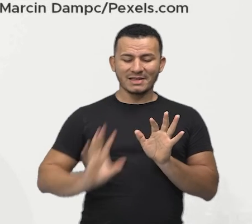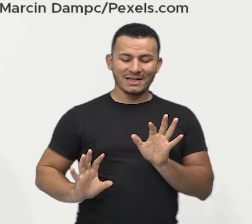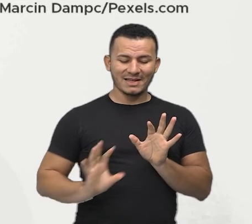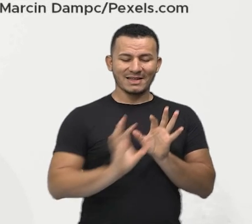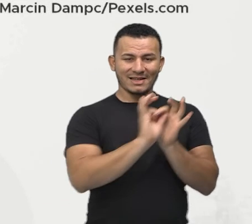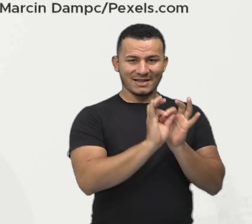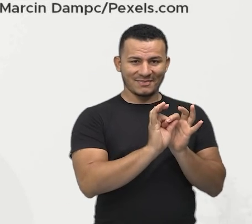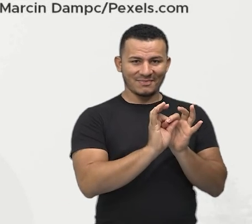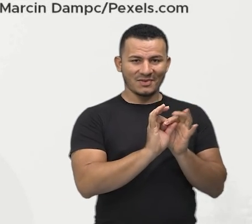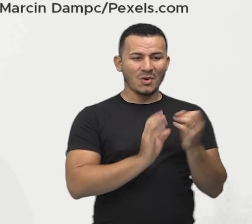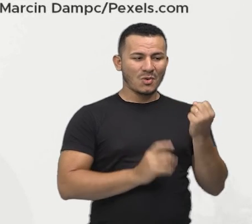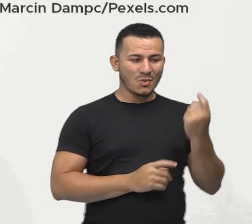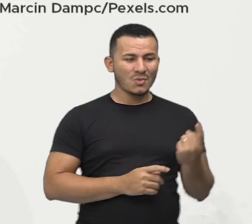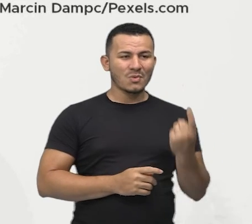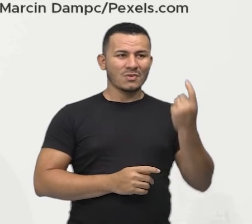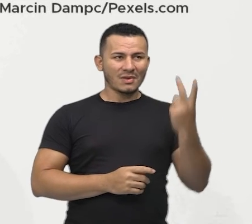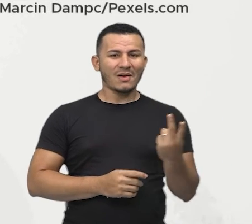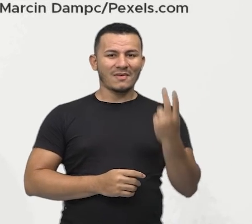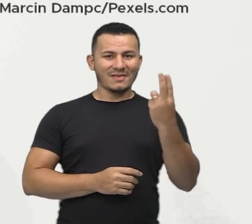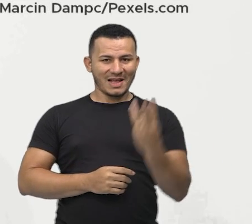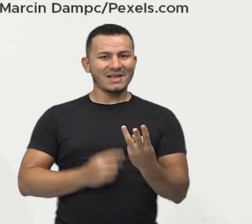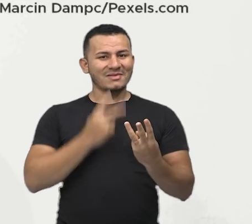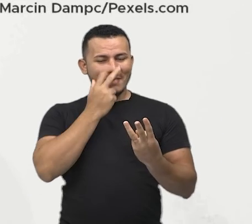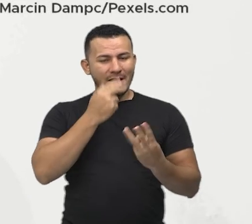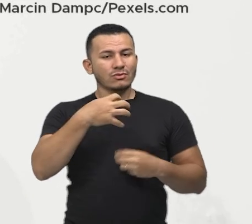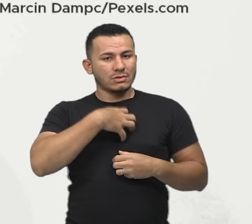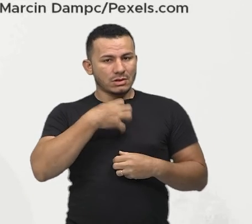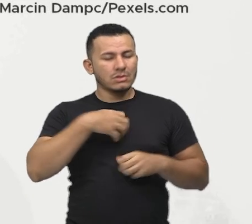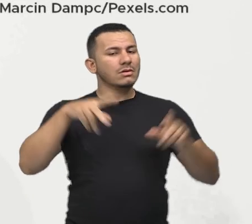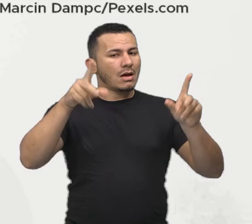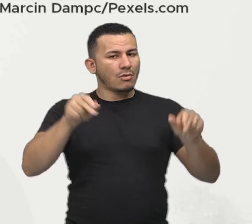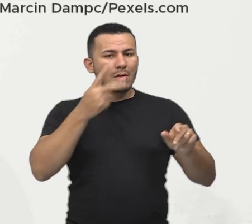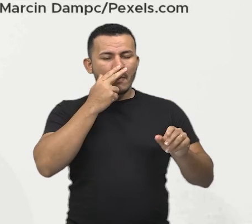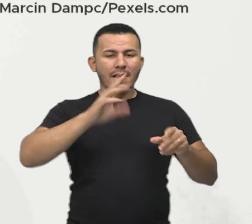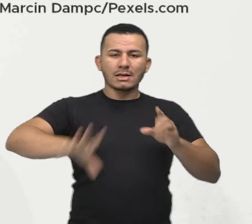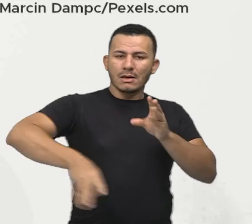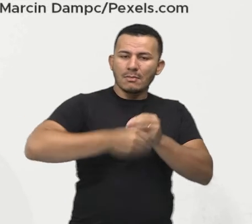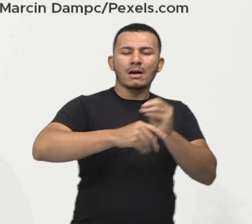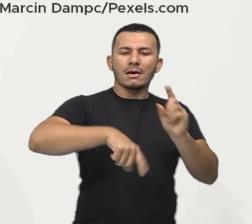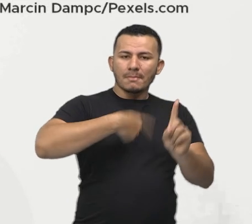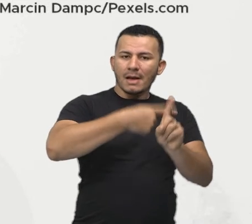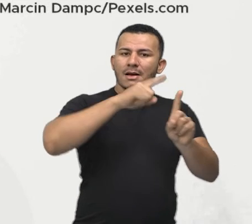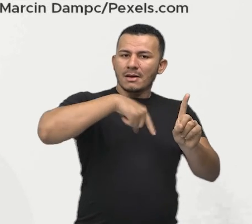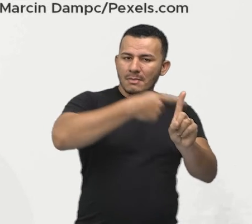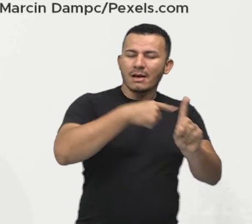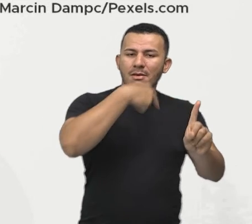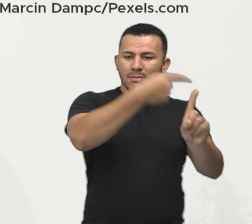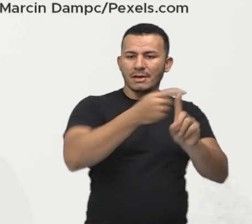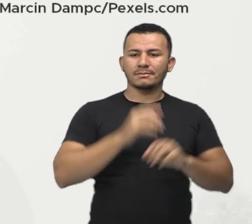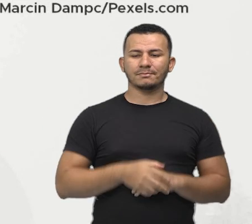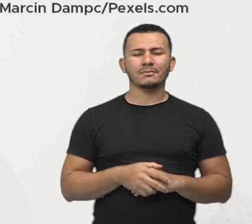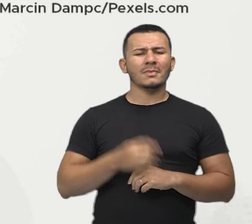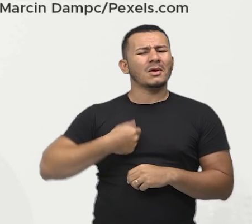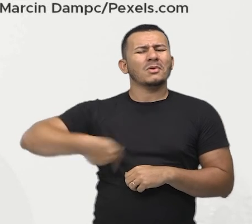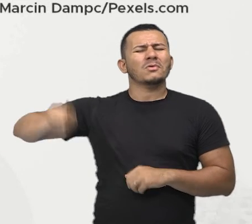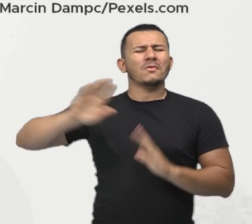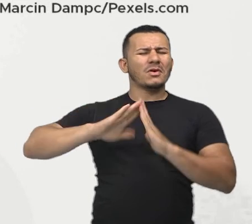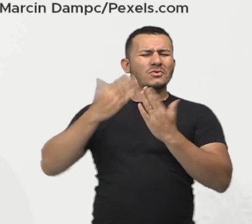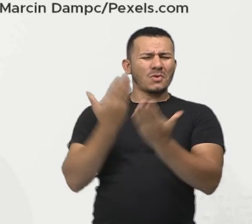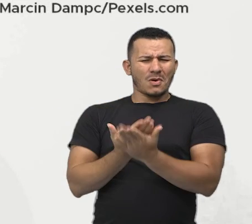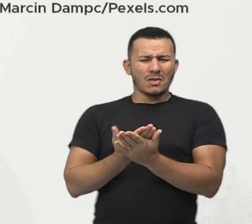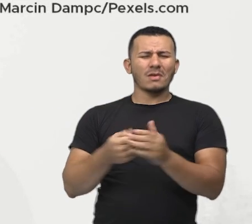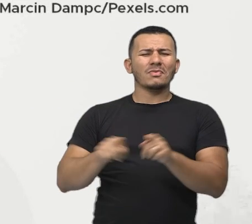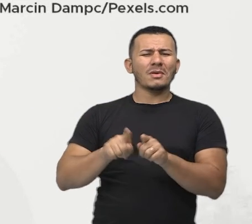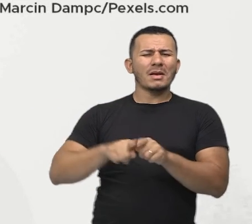as outras e quando ela faz essa conexão, ela estabelece uma ideia de adição, de soma. Não fui à escola,